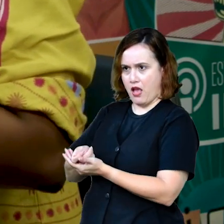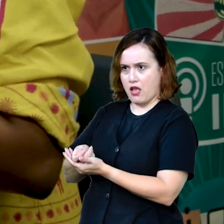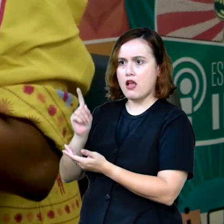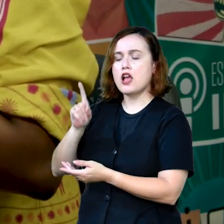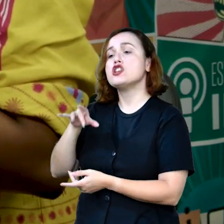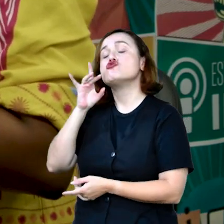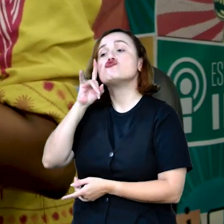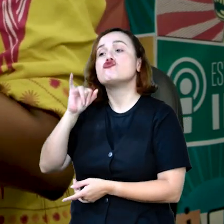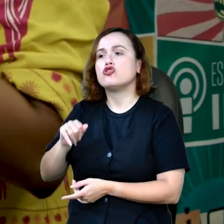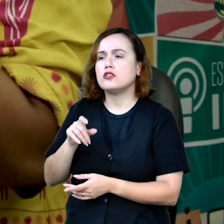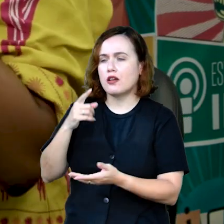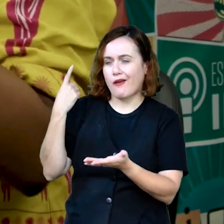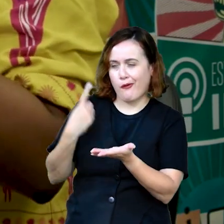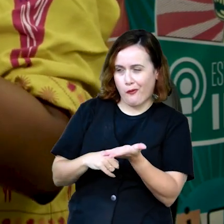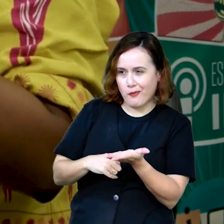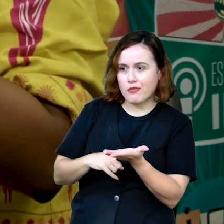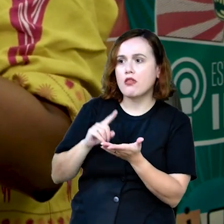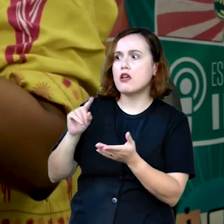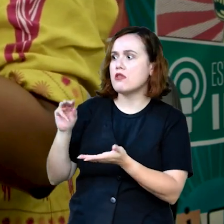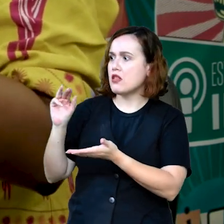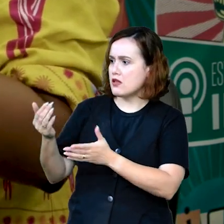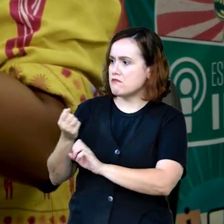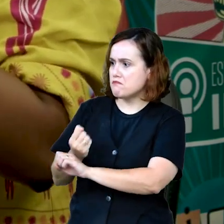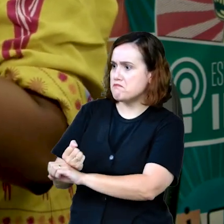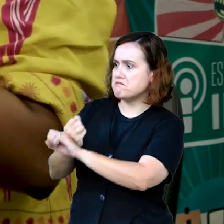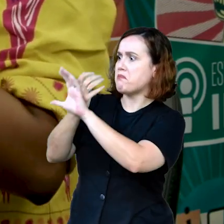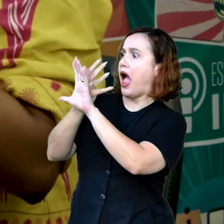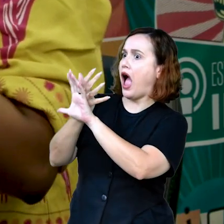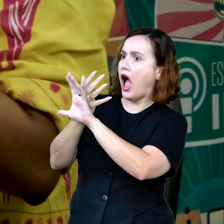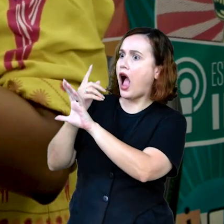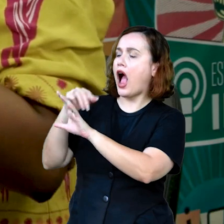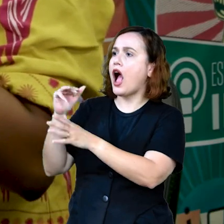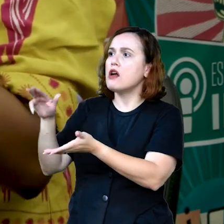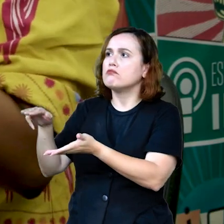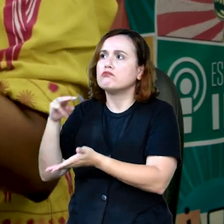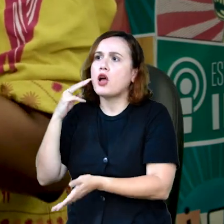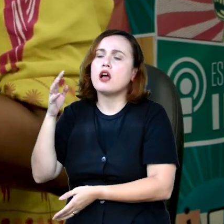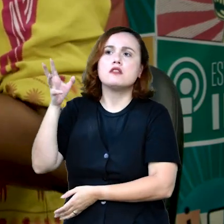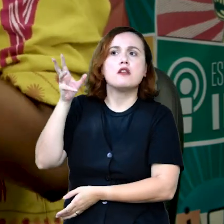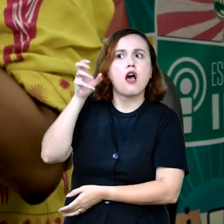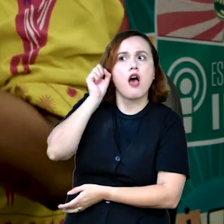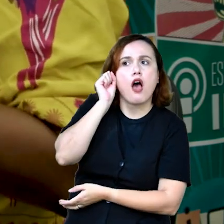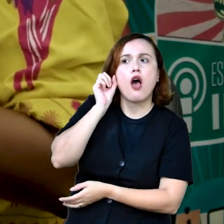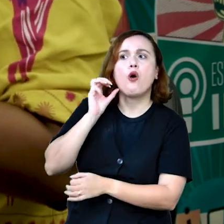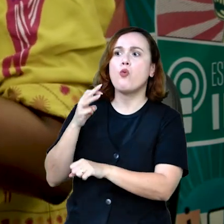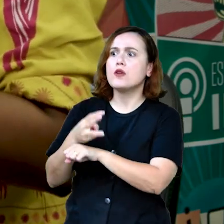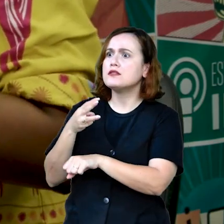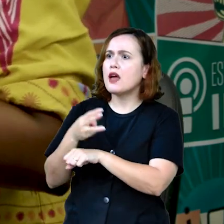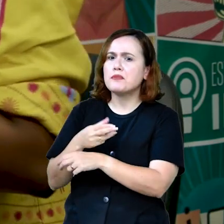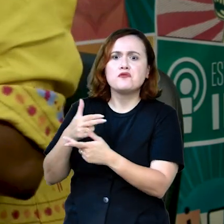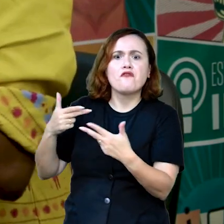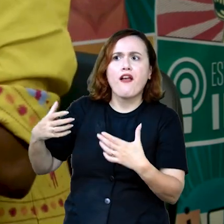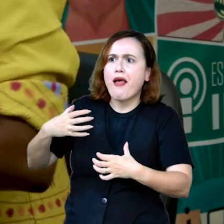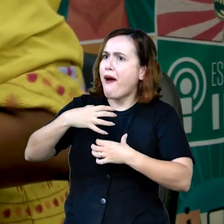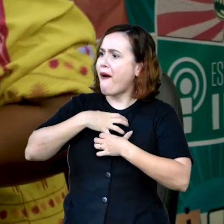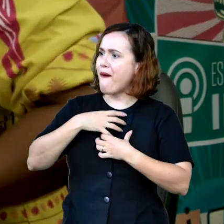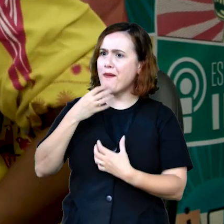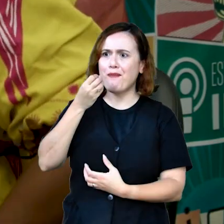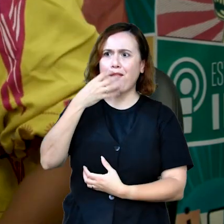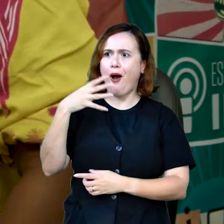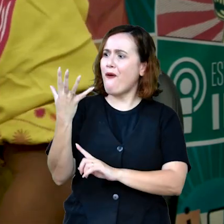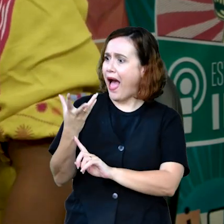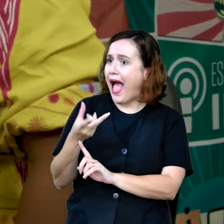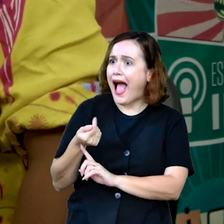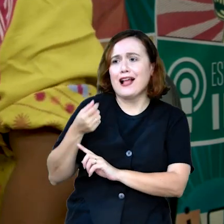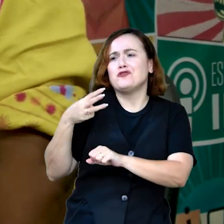numa hora certa, a pessoa te ligava e você tinha várias experiências de vídeo, de som, mensagem no WhatsApp. Foi um negócio incrível,